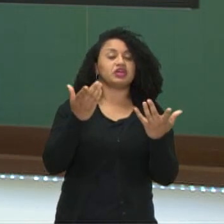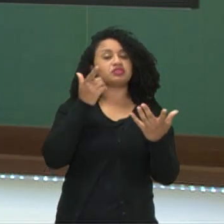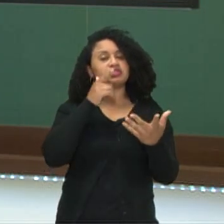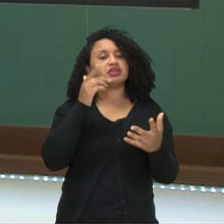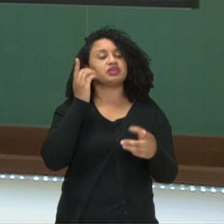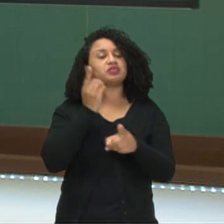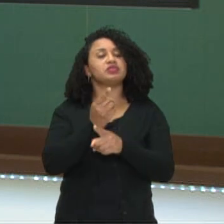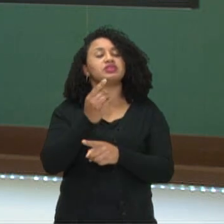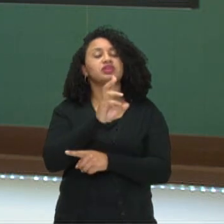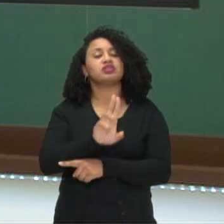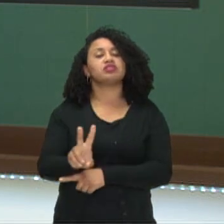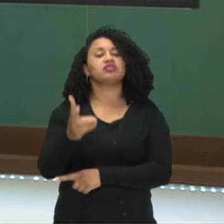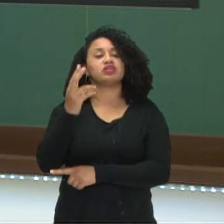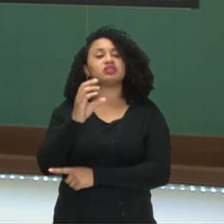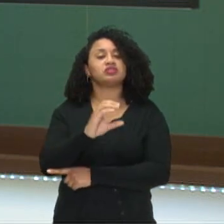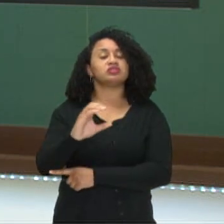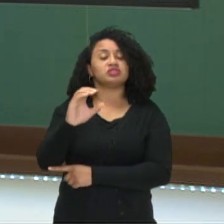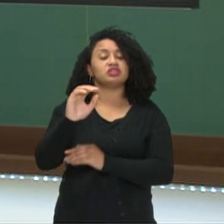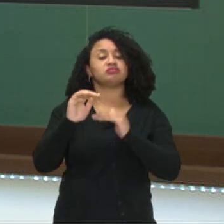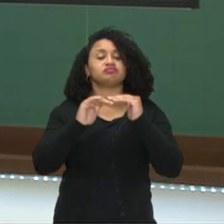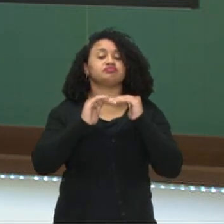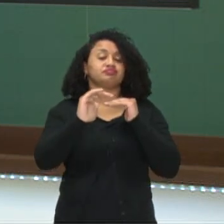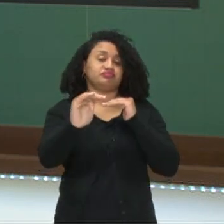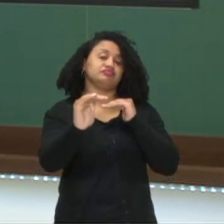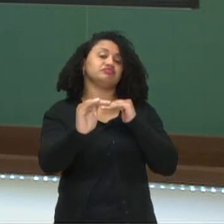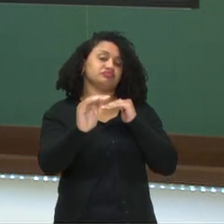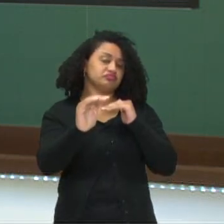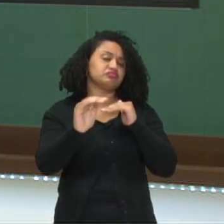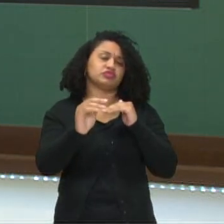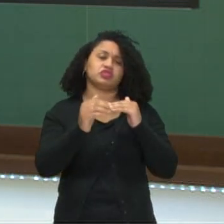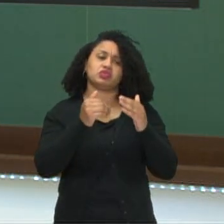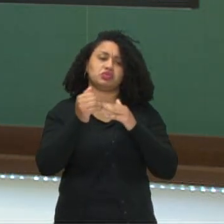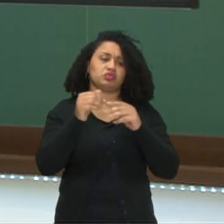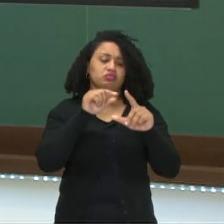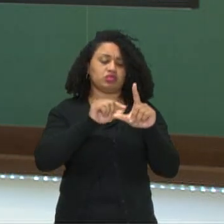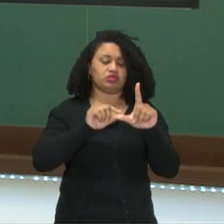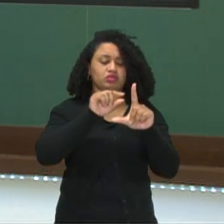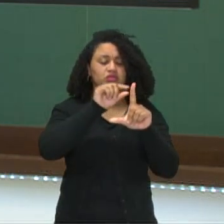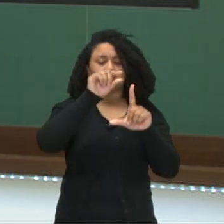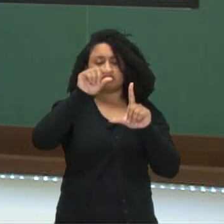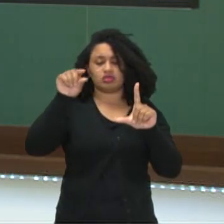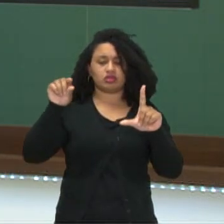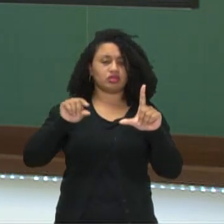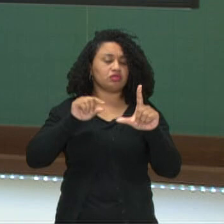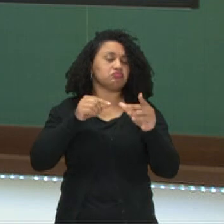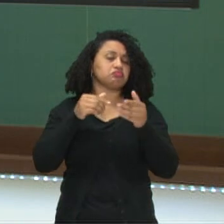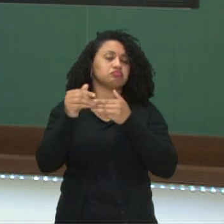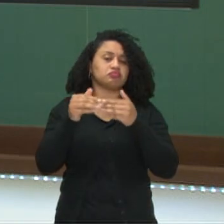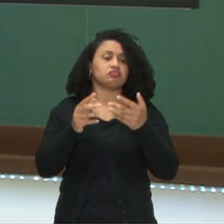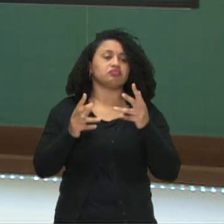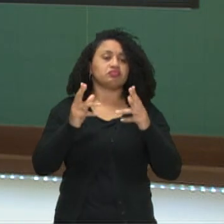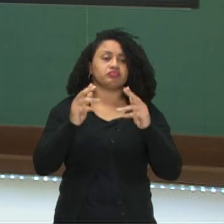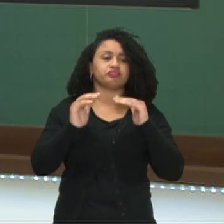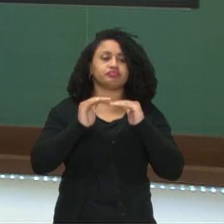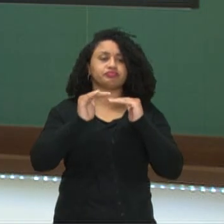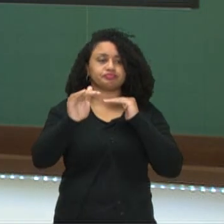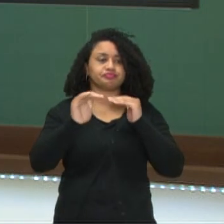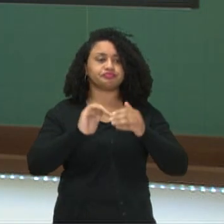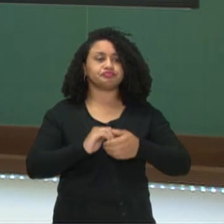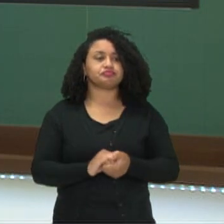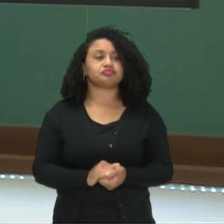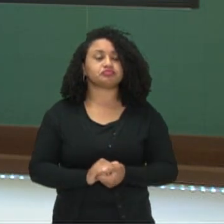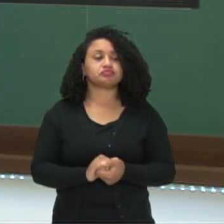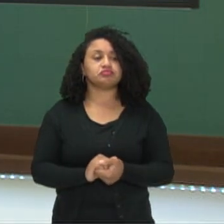calcula a capacitância, porque a capacitância é constante, então ela é a mesma para qualquer ponto do gráfico que você usar. Então vamos